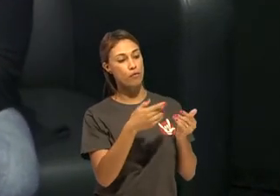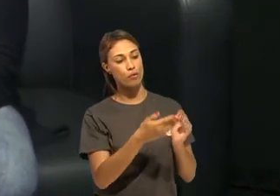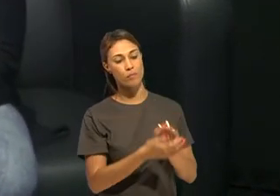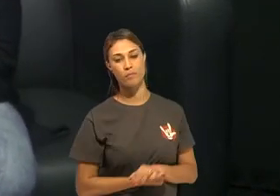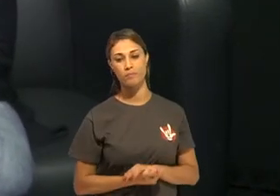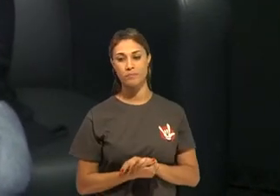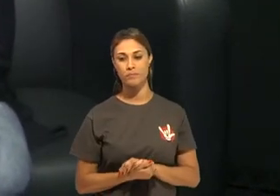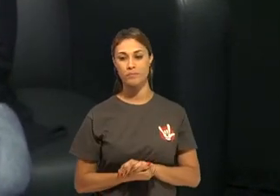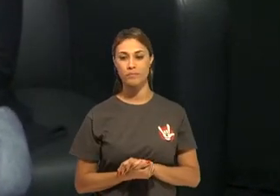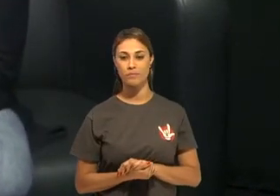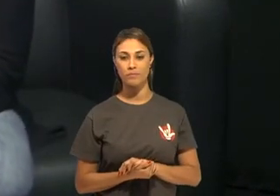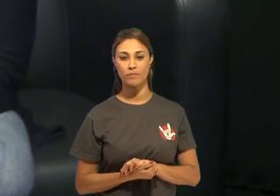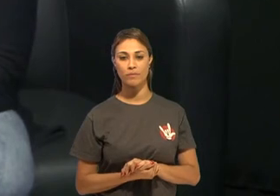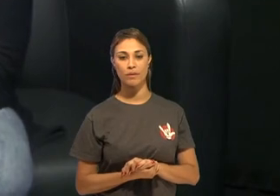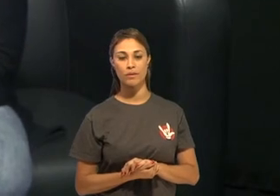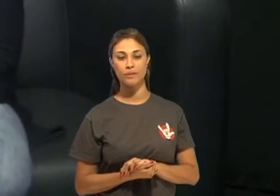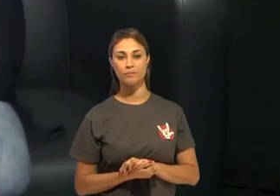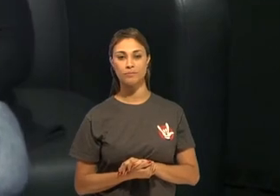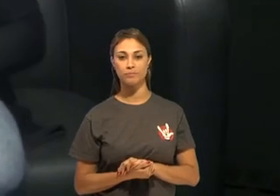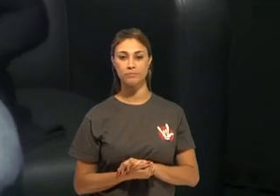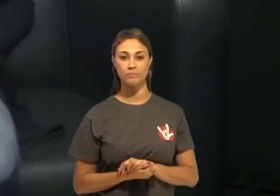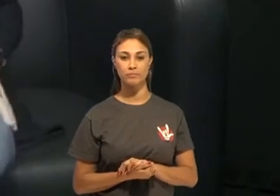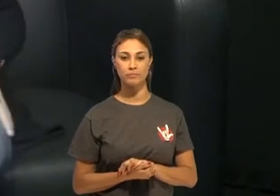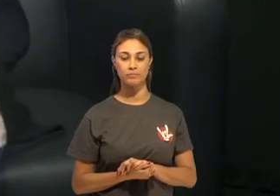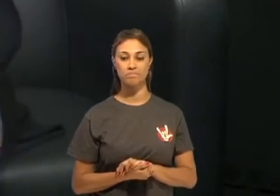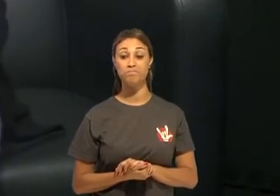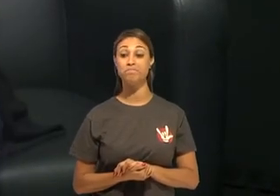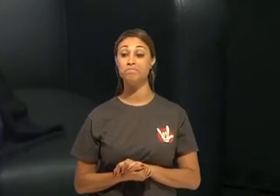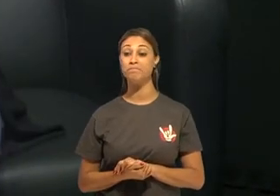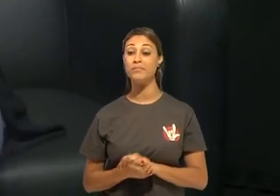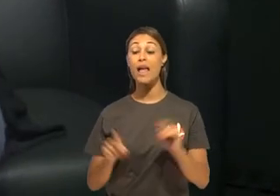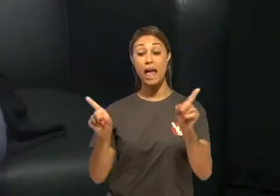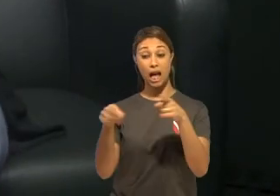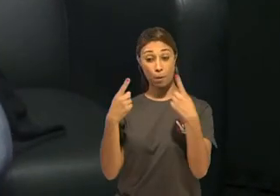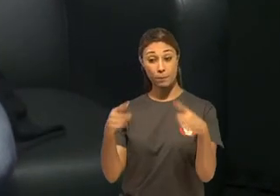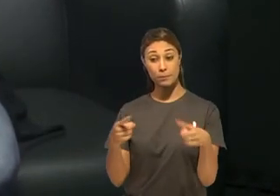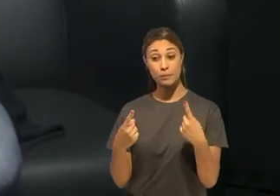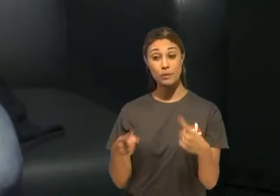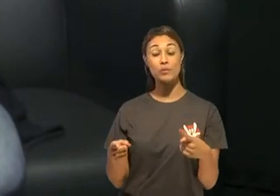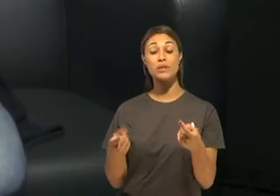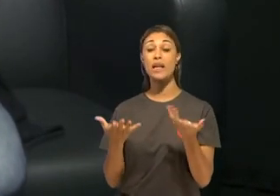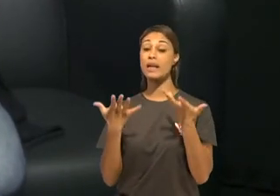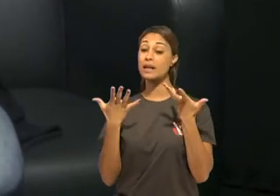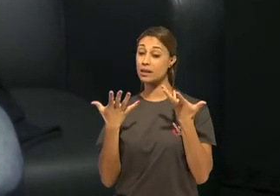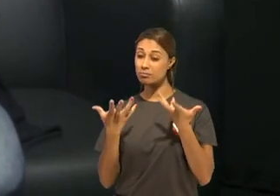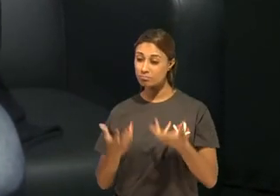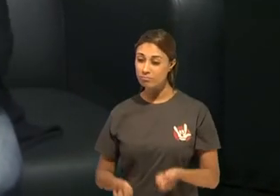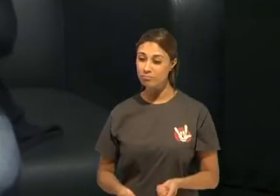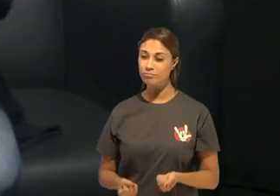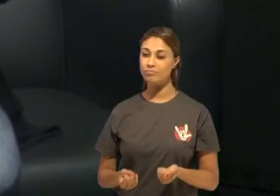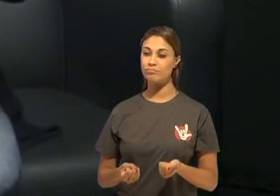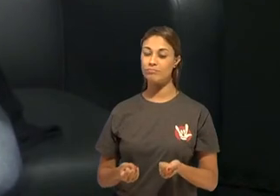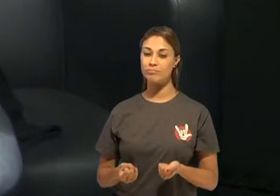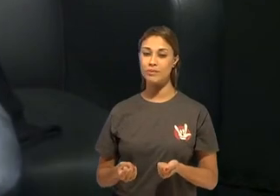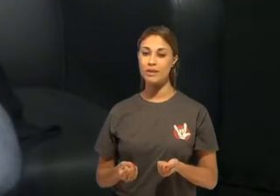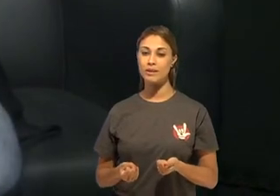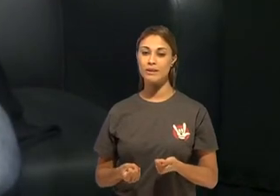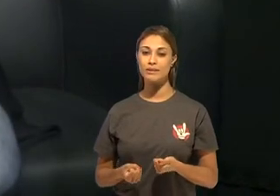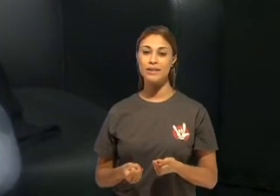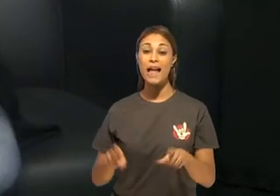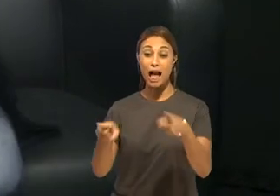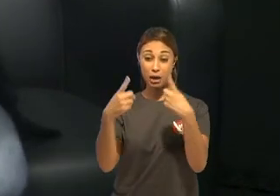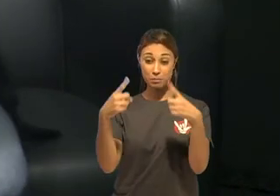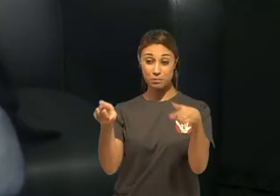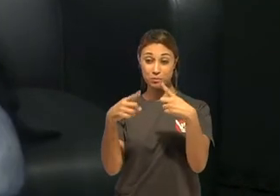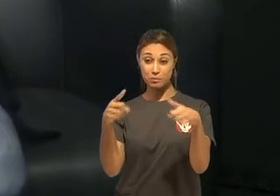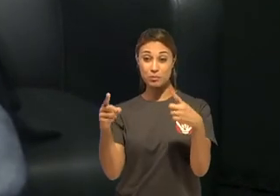Lenha perdeu, mano? Everything ganhou. E é ela que nós vamos tocar já já. Tem gente indignada aqui, ó.